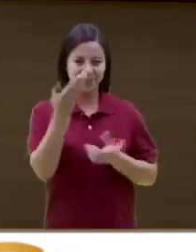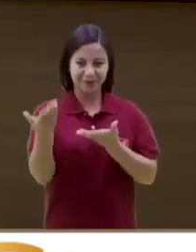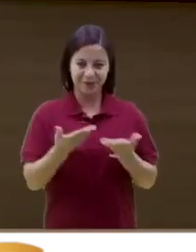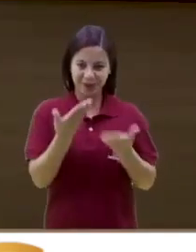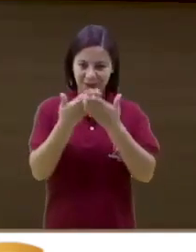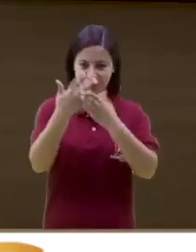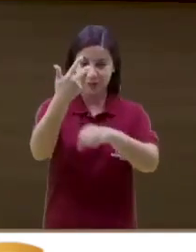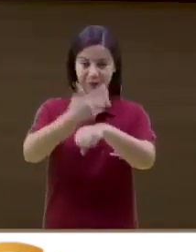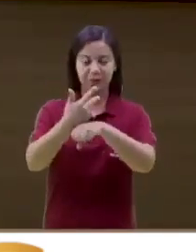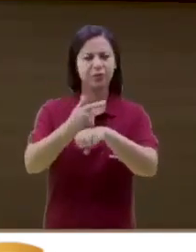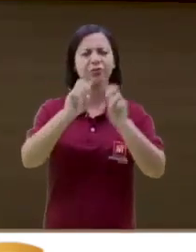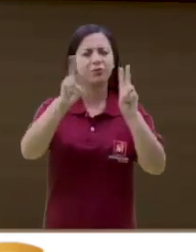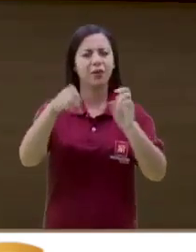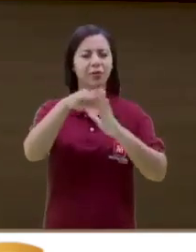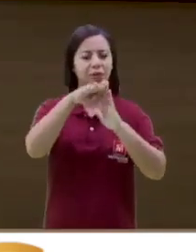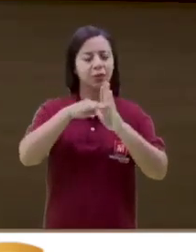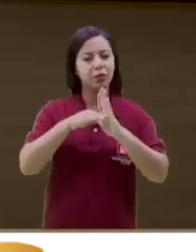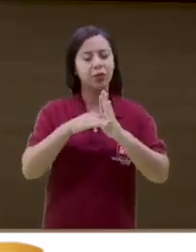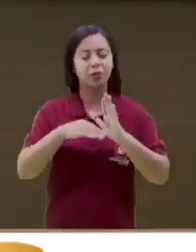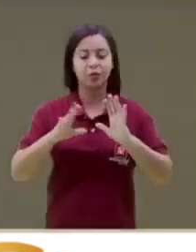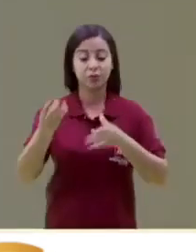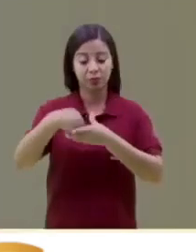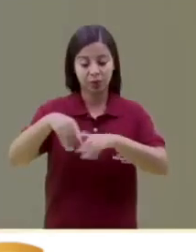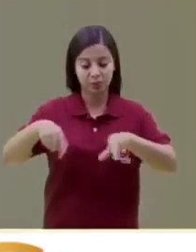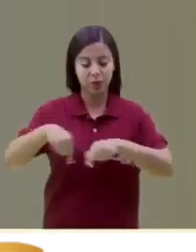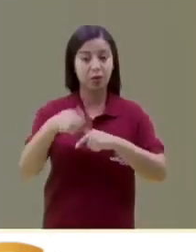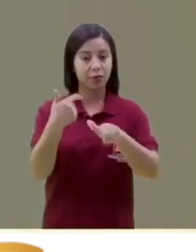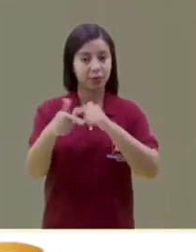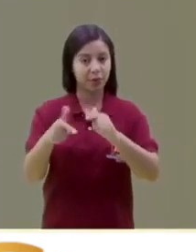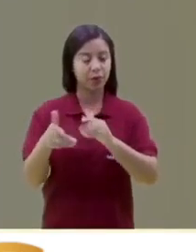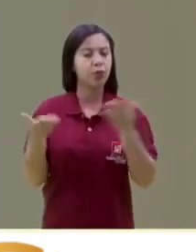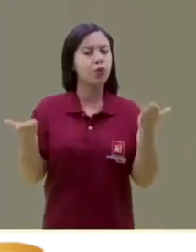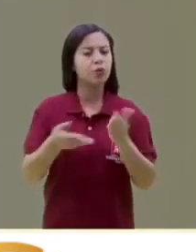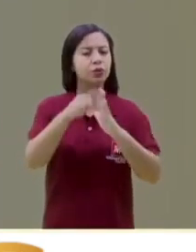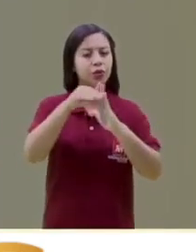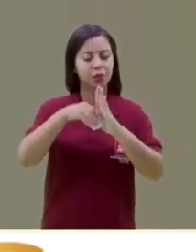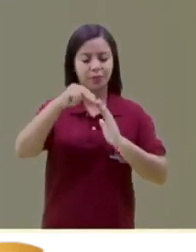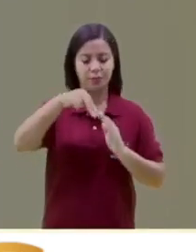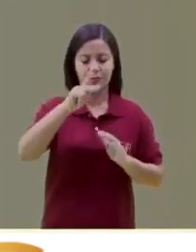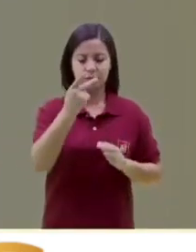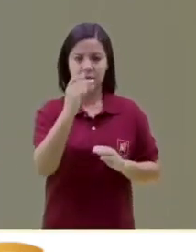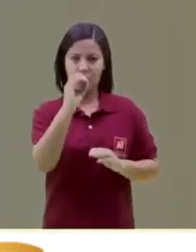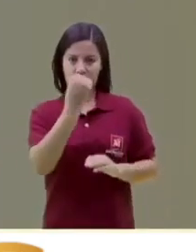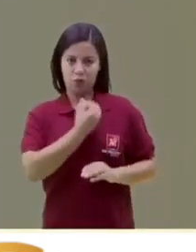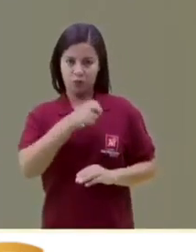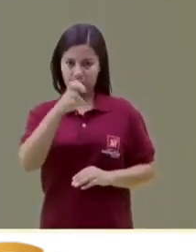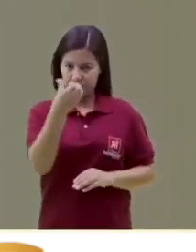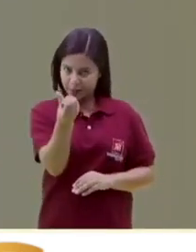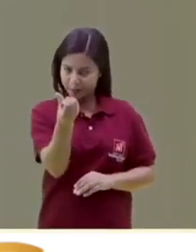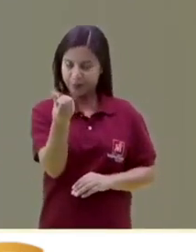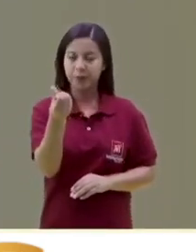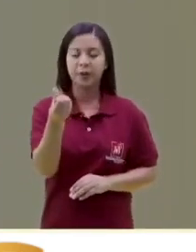Olá, sejam bem-vindos a mais uma videoaula sobre normas de higiene ocupacional. O nosso assunto de hoje é NHO 06 e o tópico